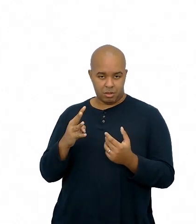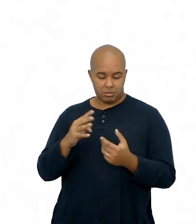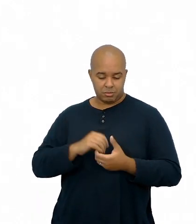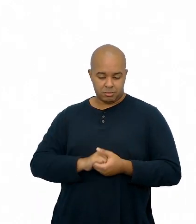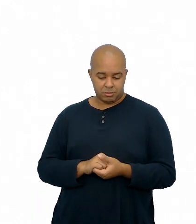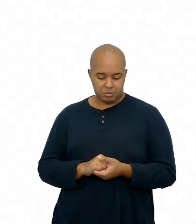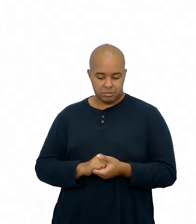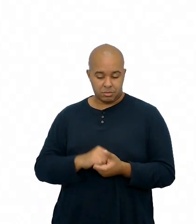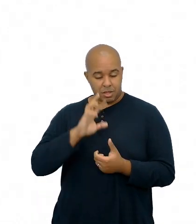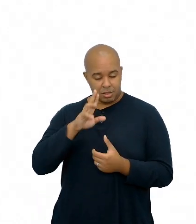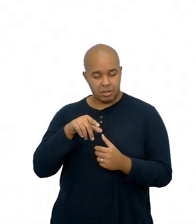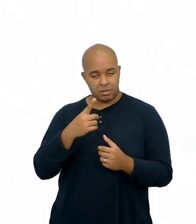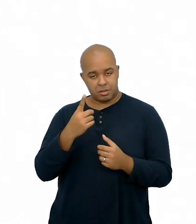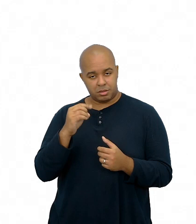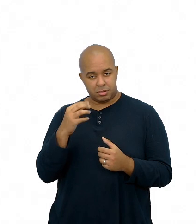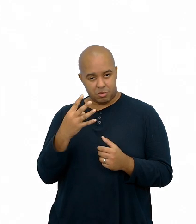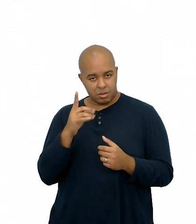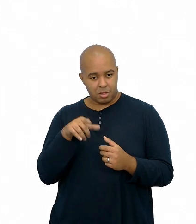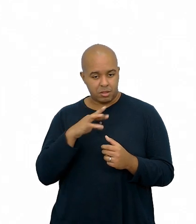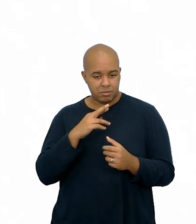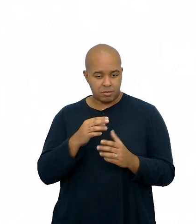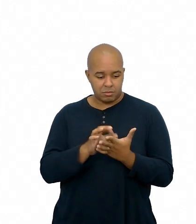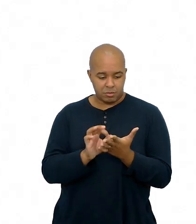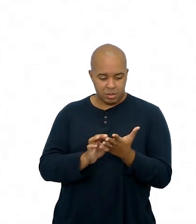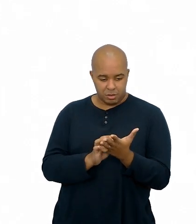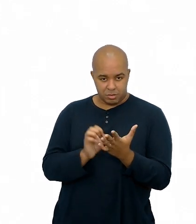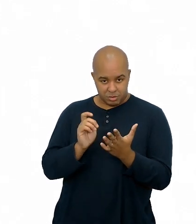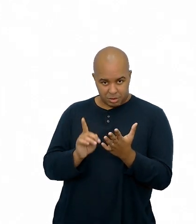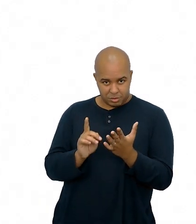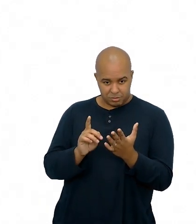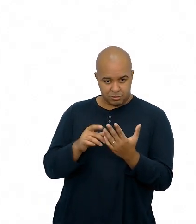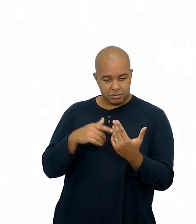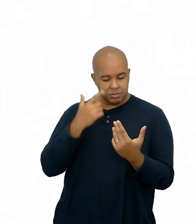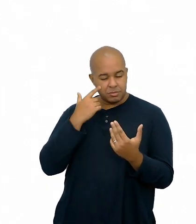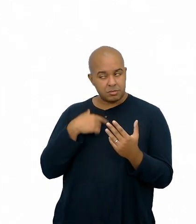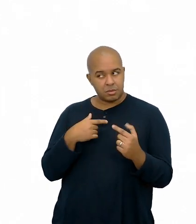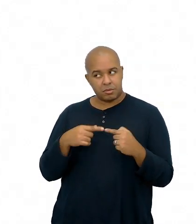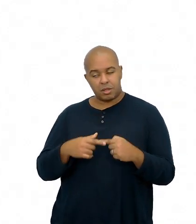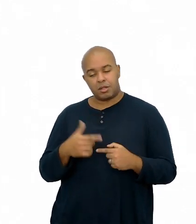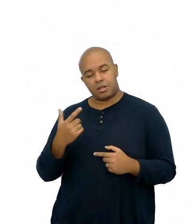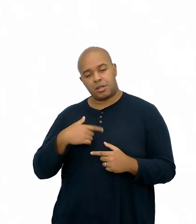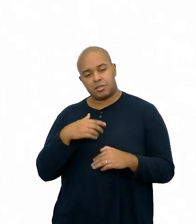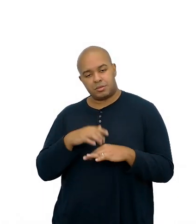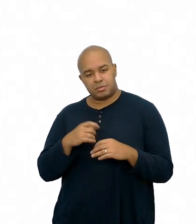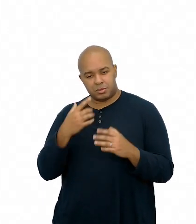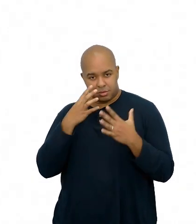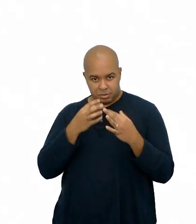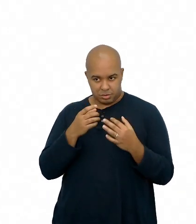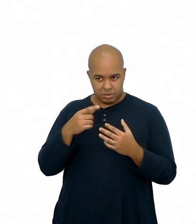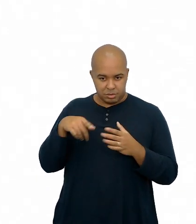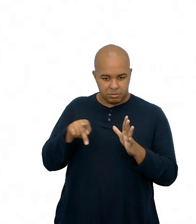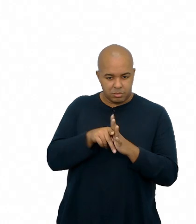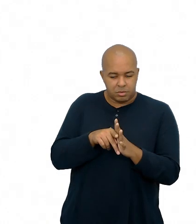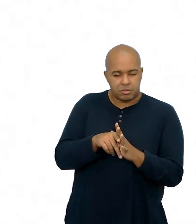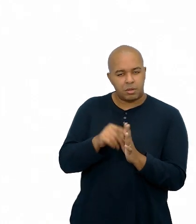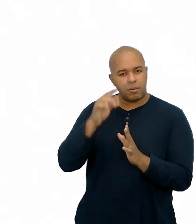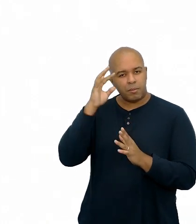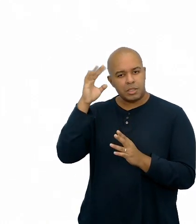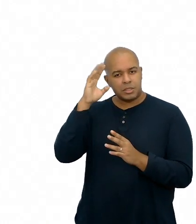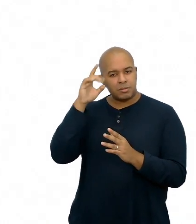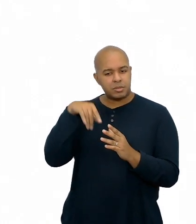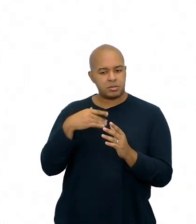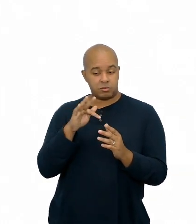vai obter os 104 moedas, né? Neste caso aqui, gente, chamando a atenção para o